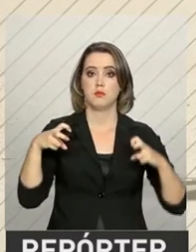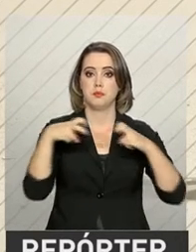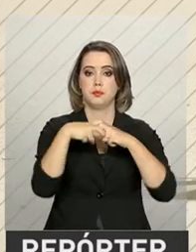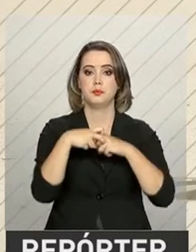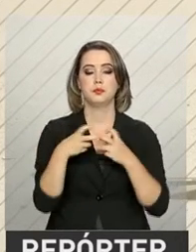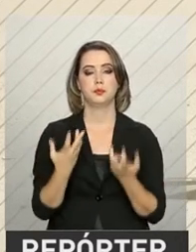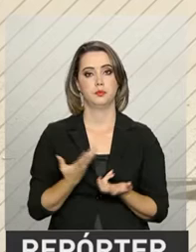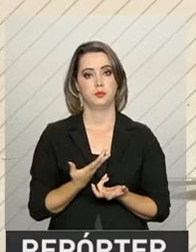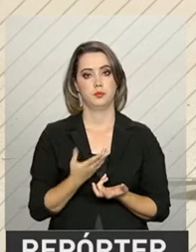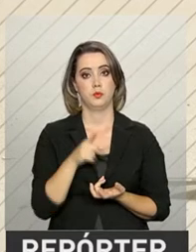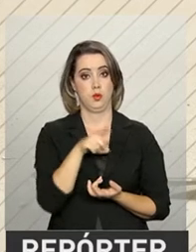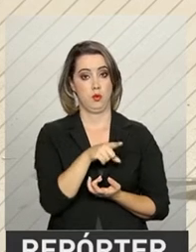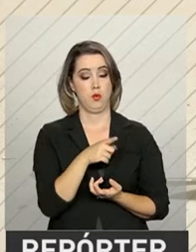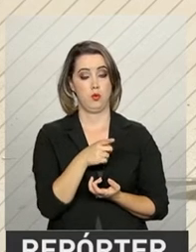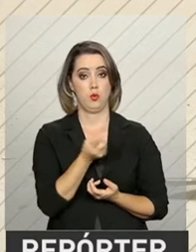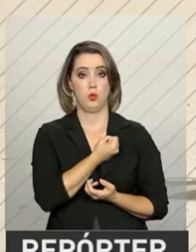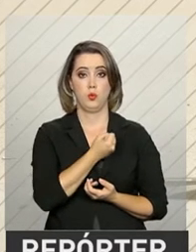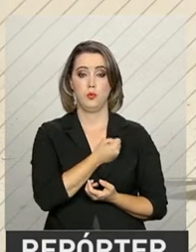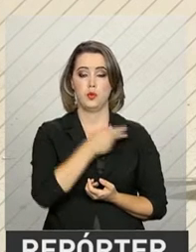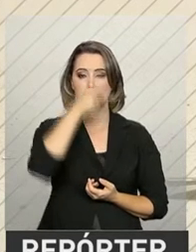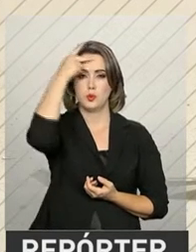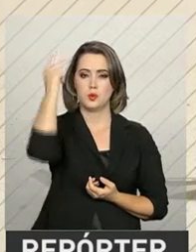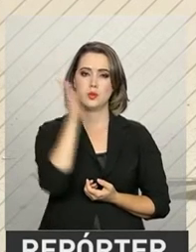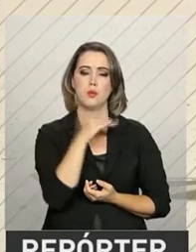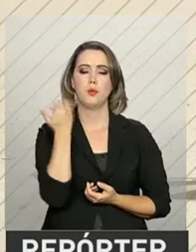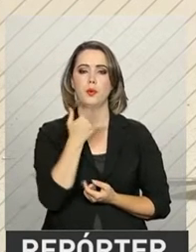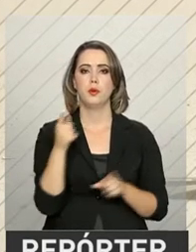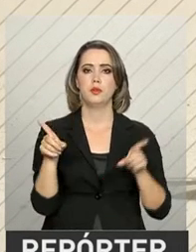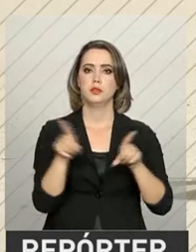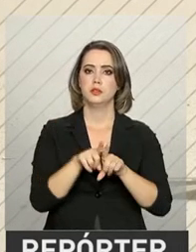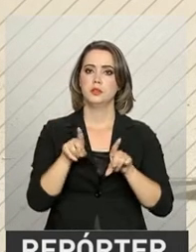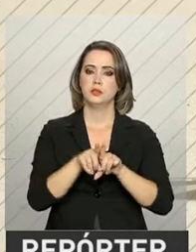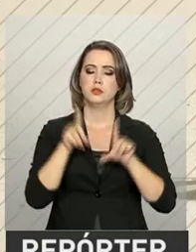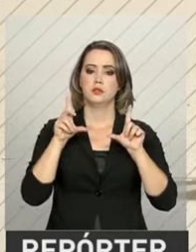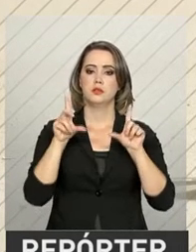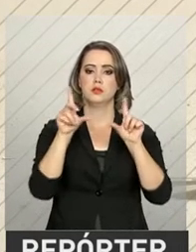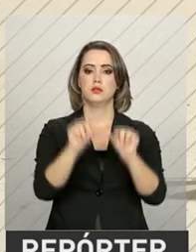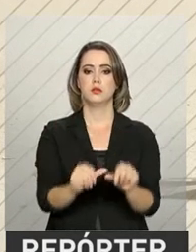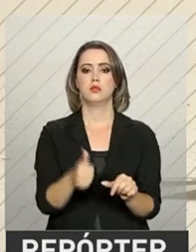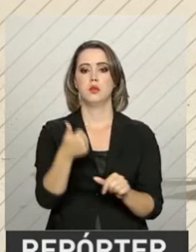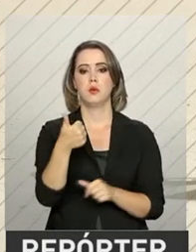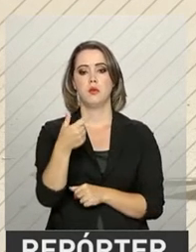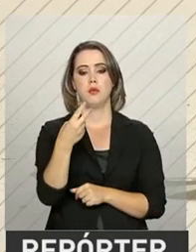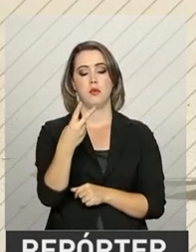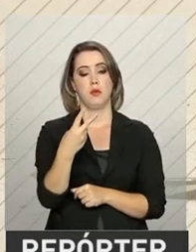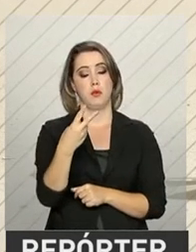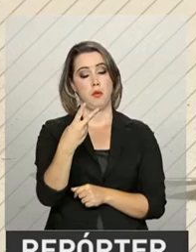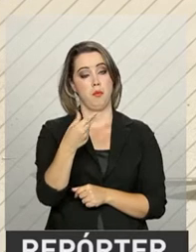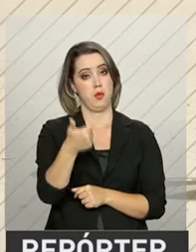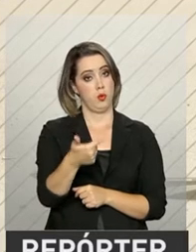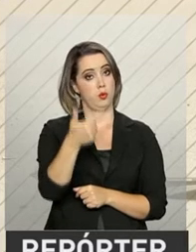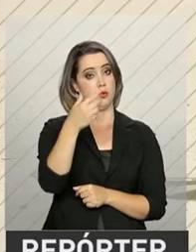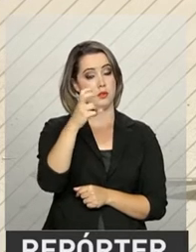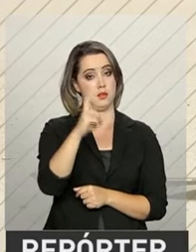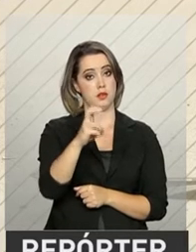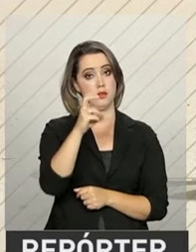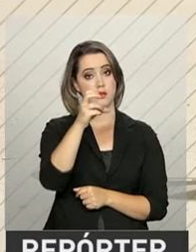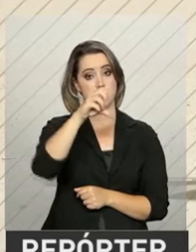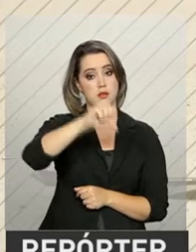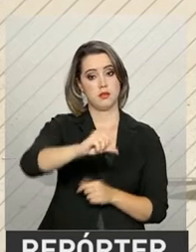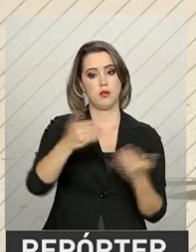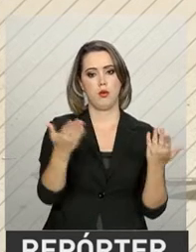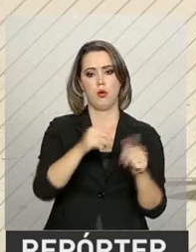acidentes o número de vítimas fatais também diminuiu foi de 1259 para